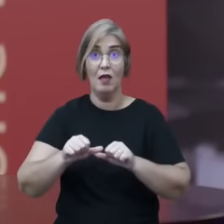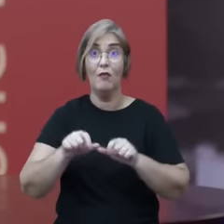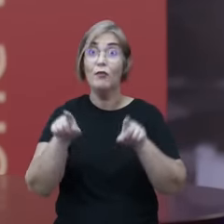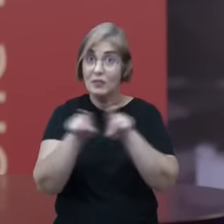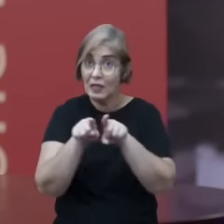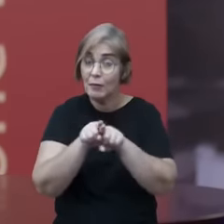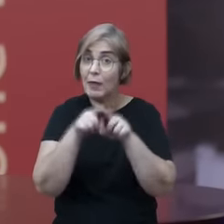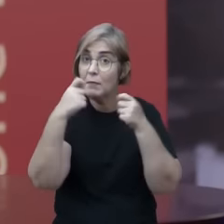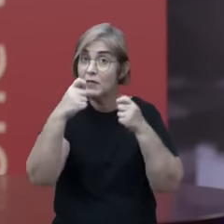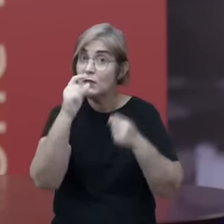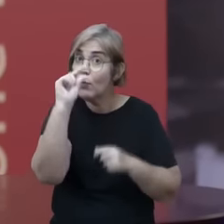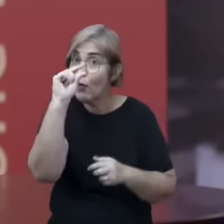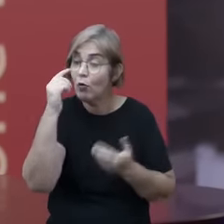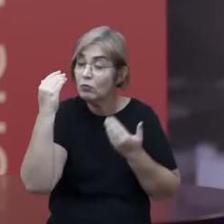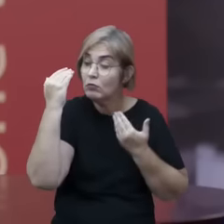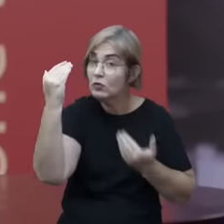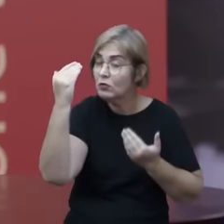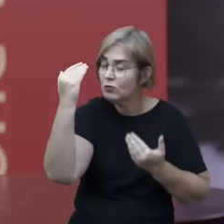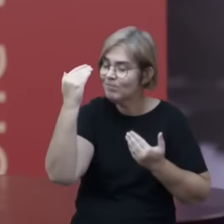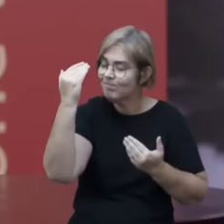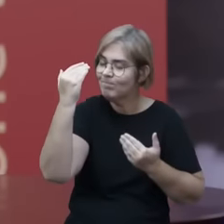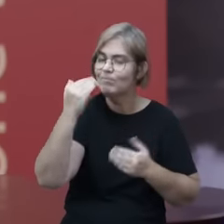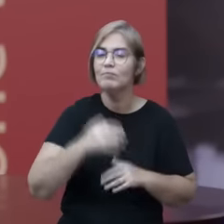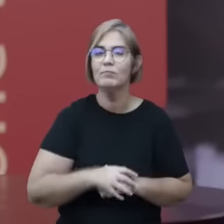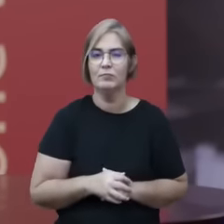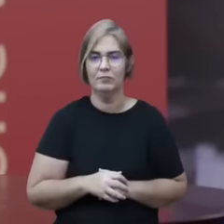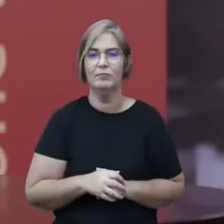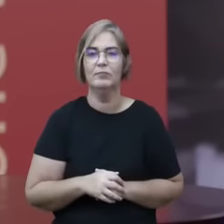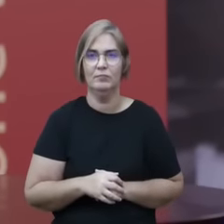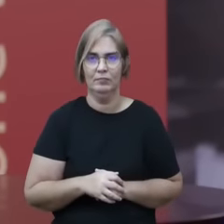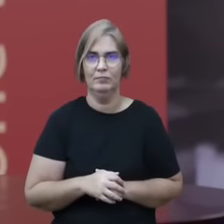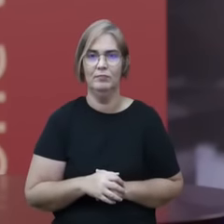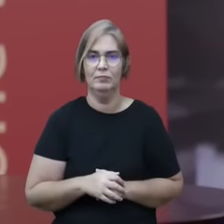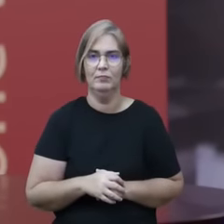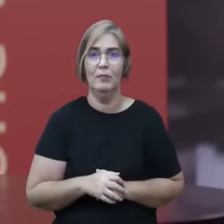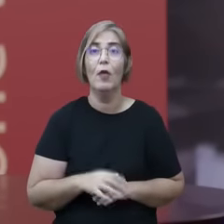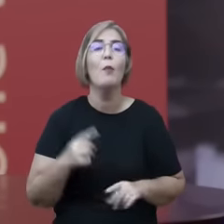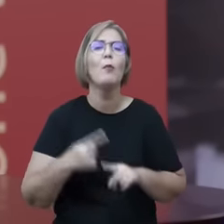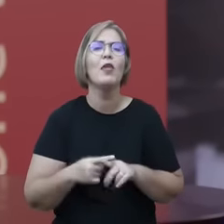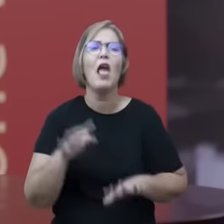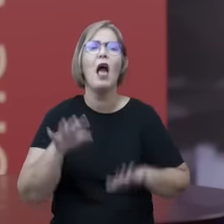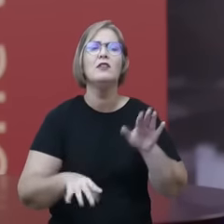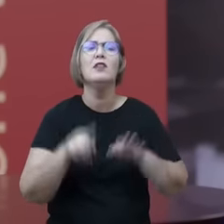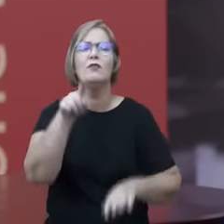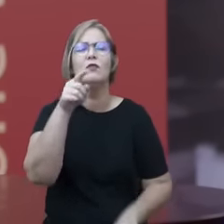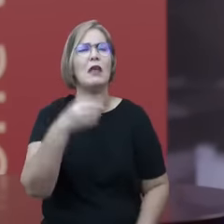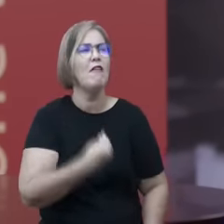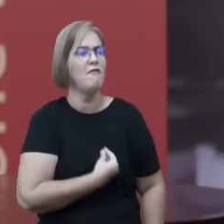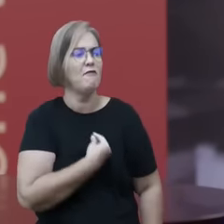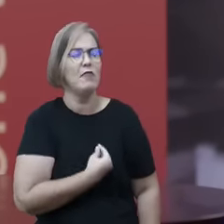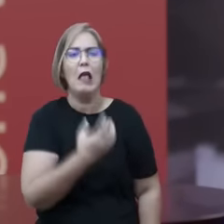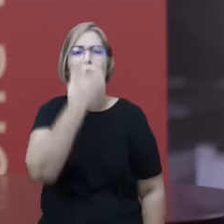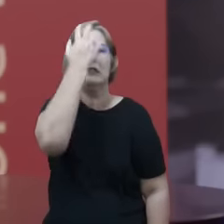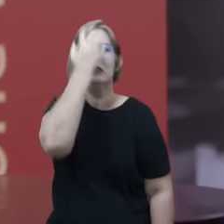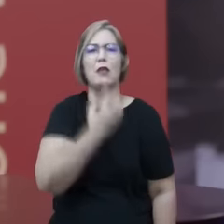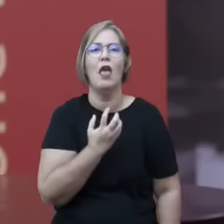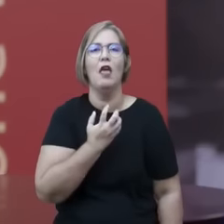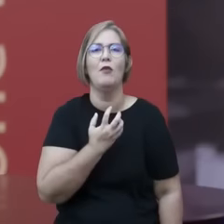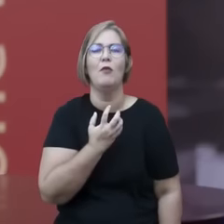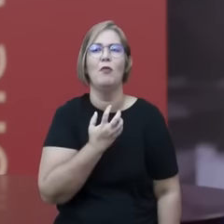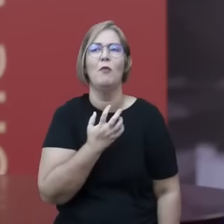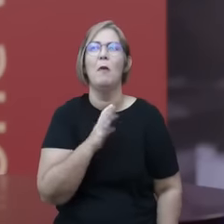mesmo. Portanto, é necessário ceticismo. Quem se leva muito a sério não levará o outro a